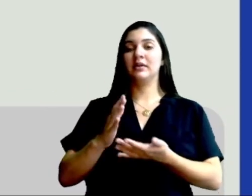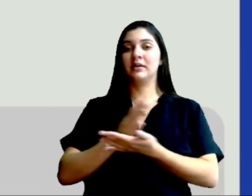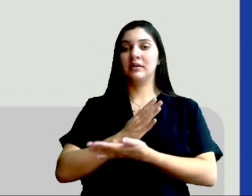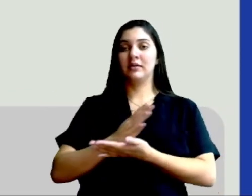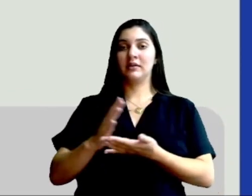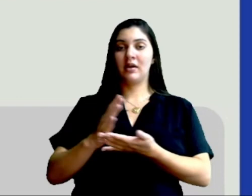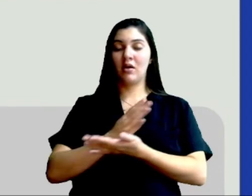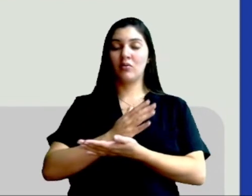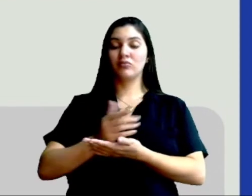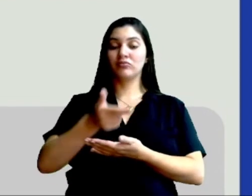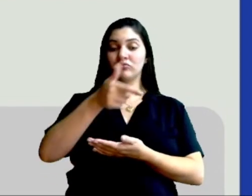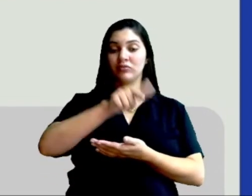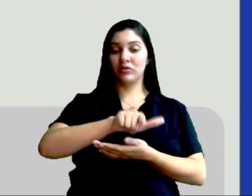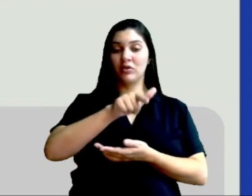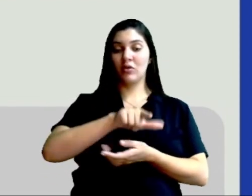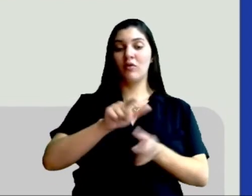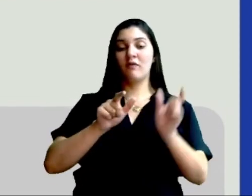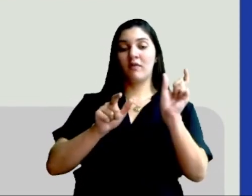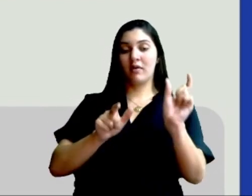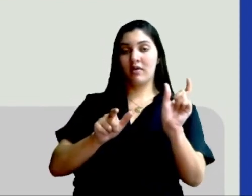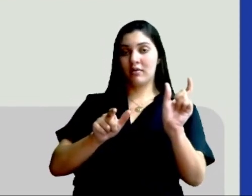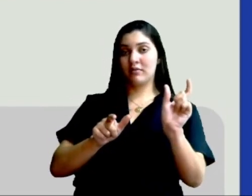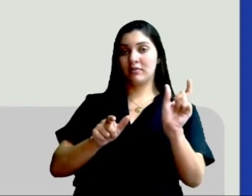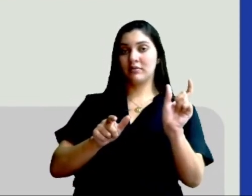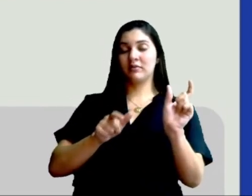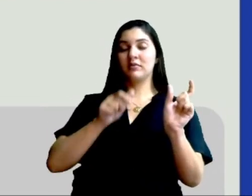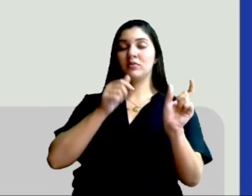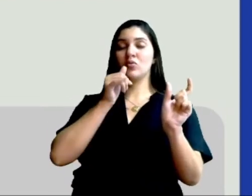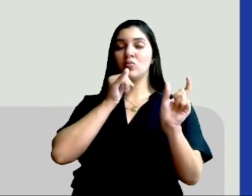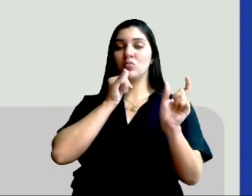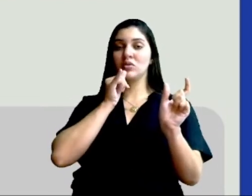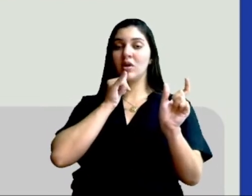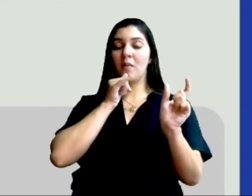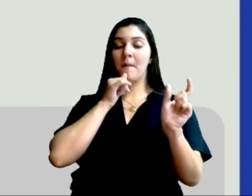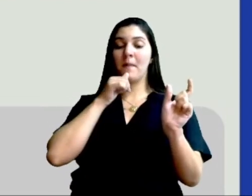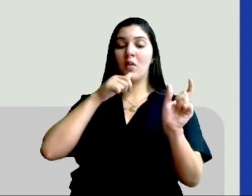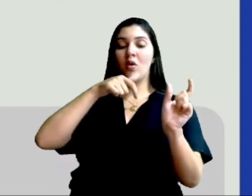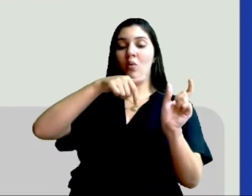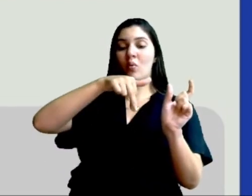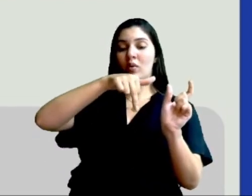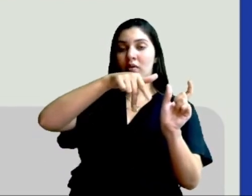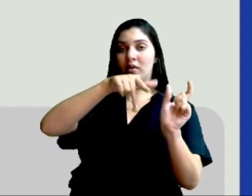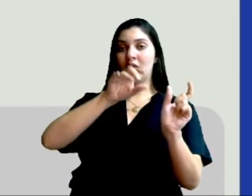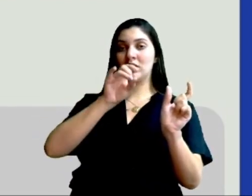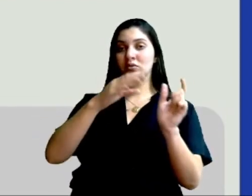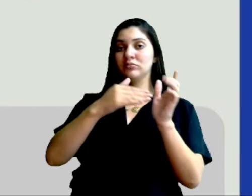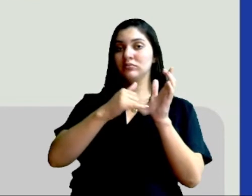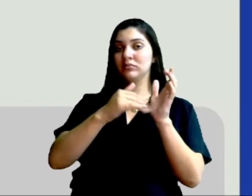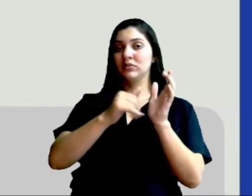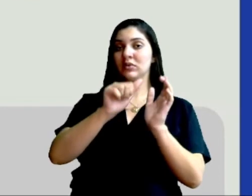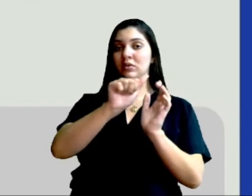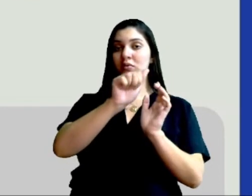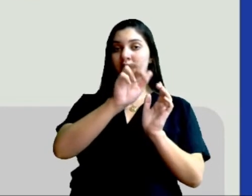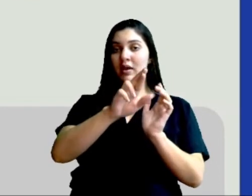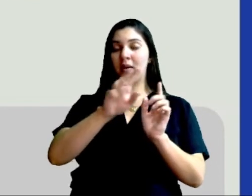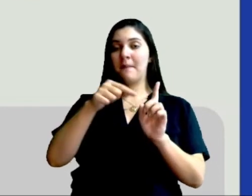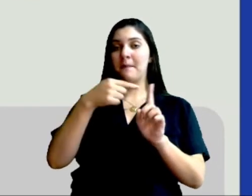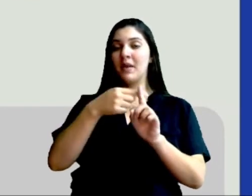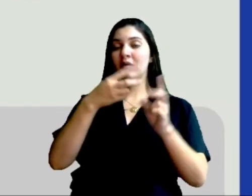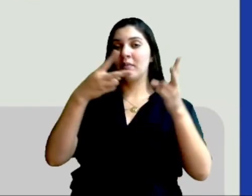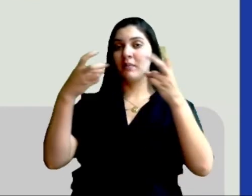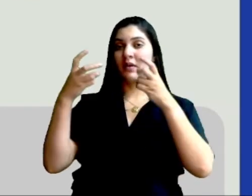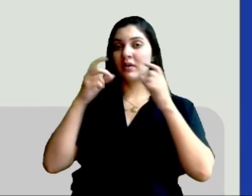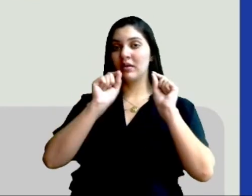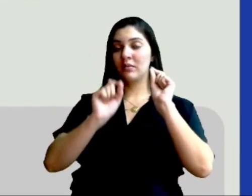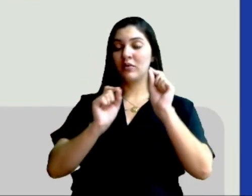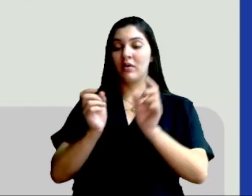alguns a gente repete a raiz como o verbo andar, que a gente só tira o AR, mas aí você percebe